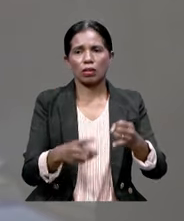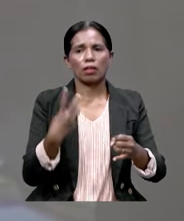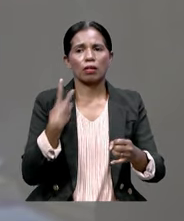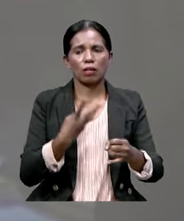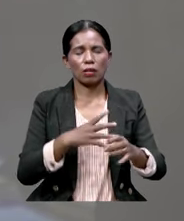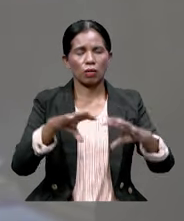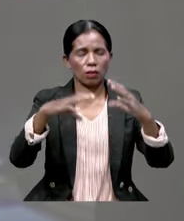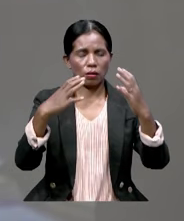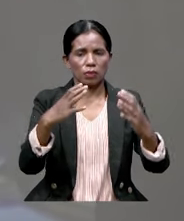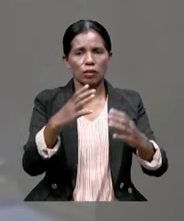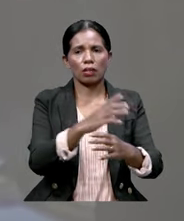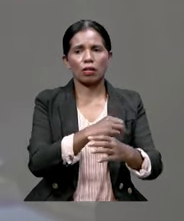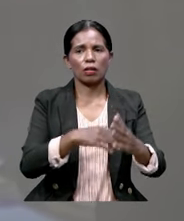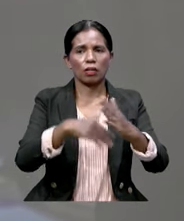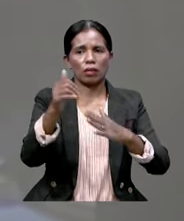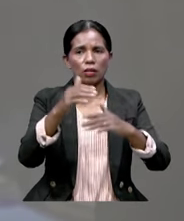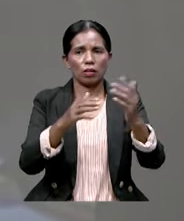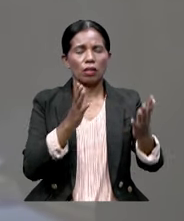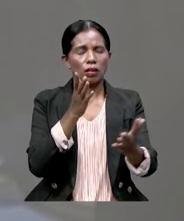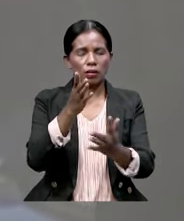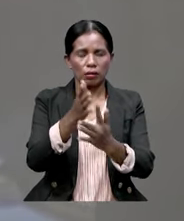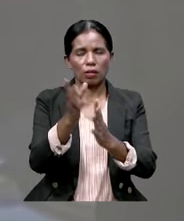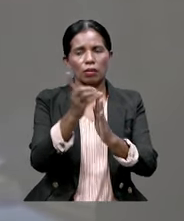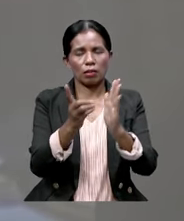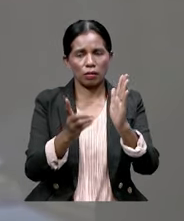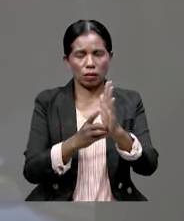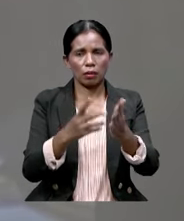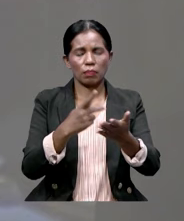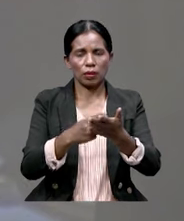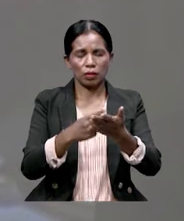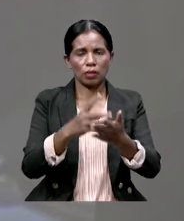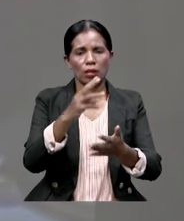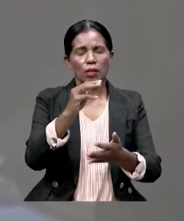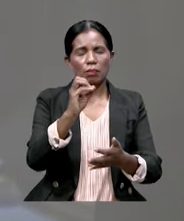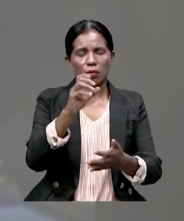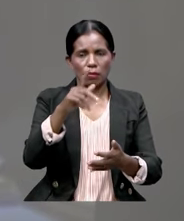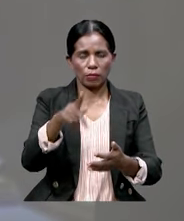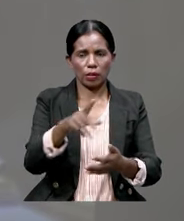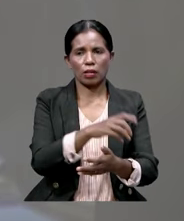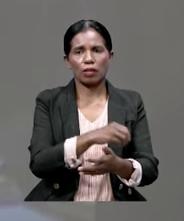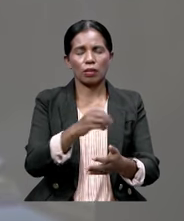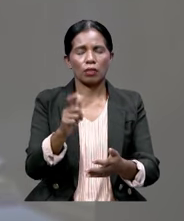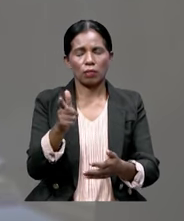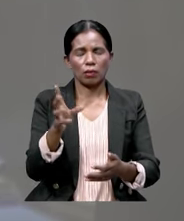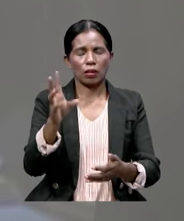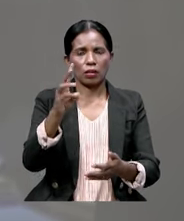comissão infraestrutura acesso dados projeto husi mob, só 26 projetos dei.